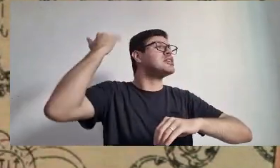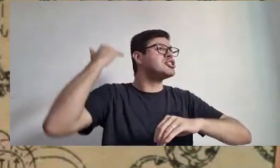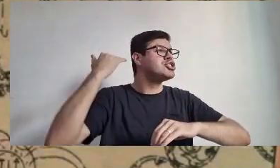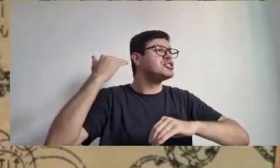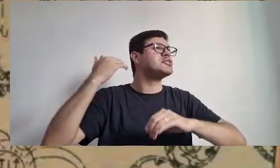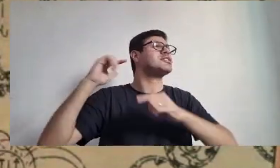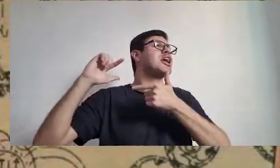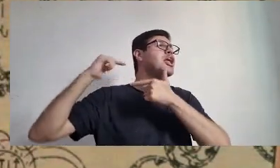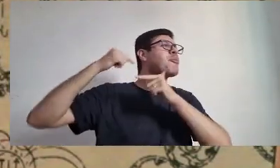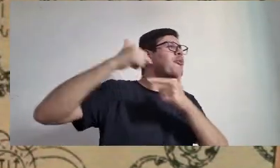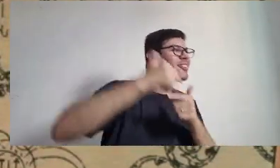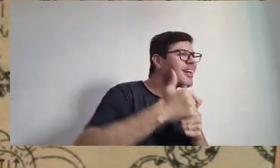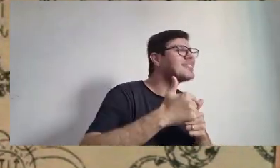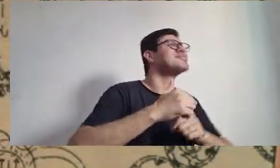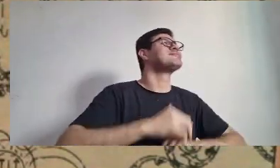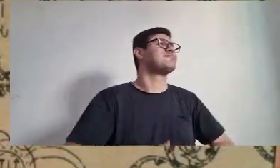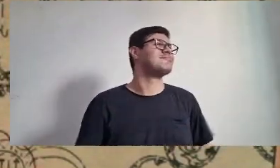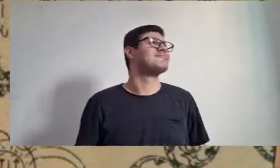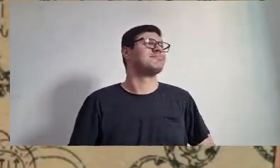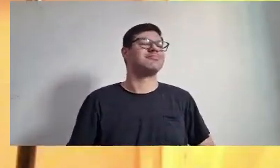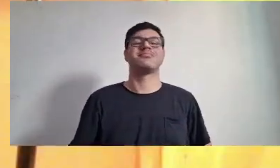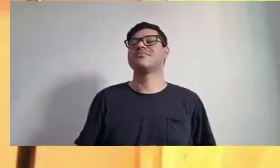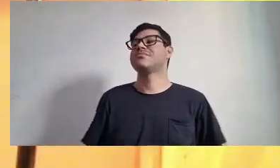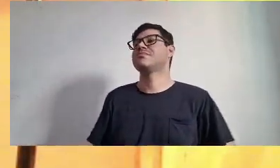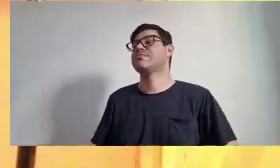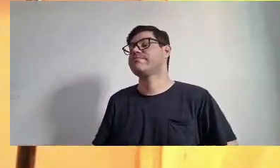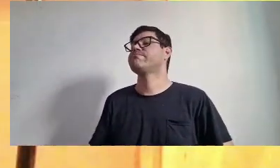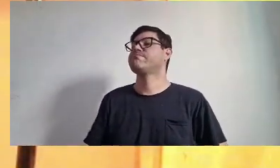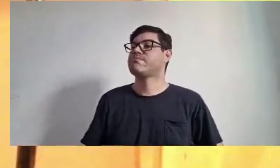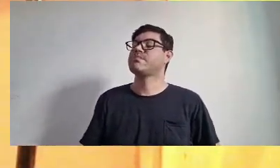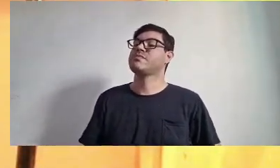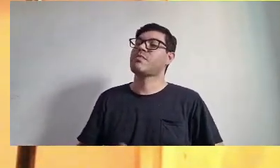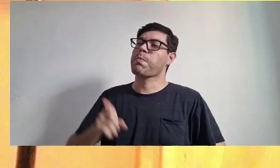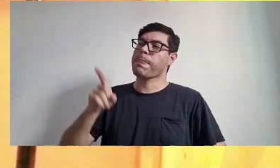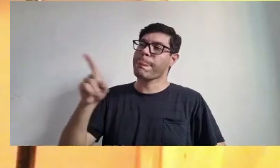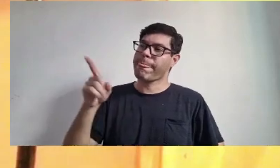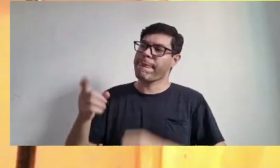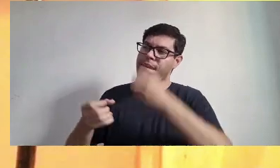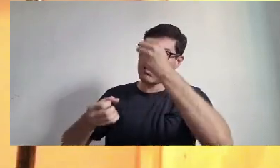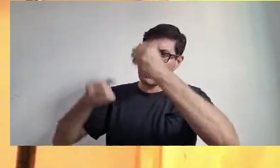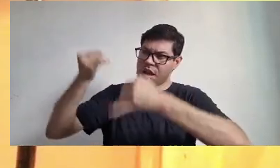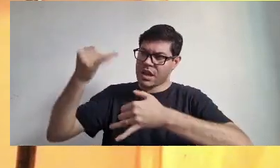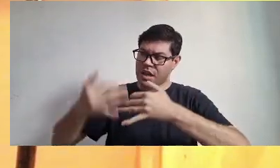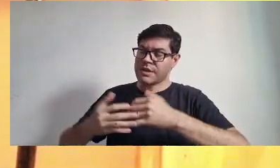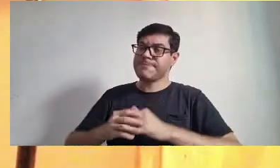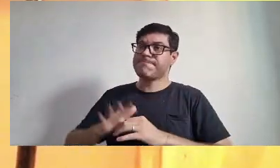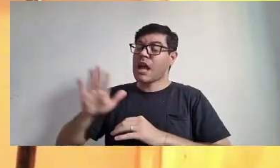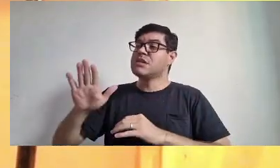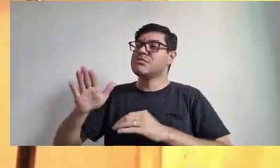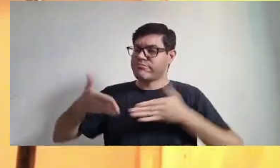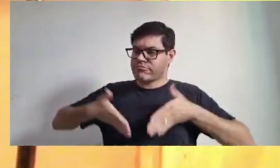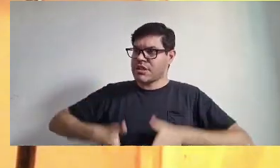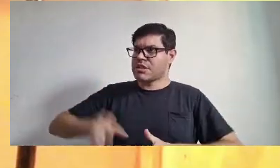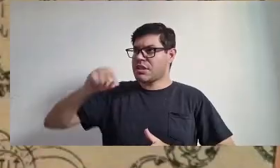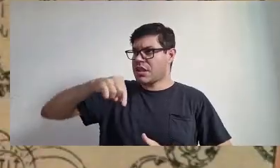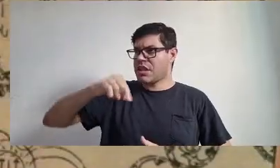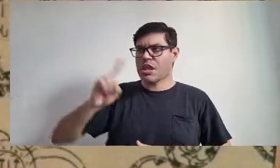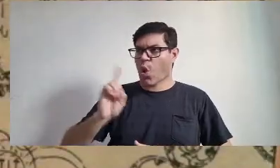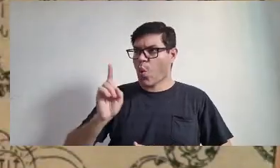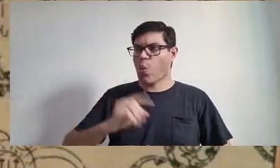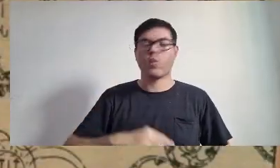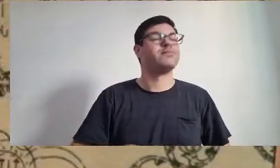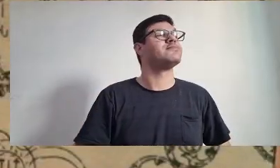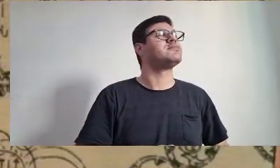Jerusalém moderna. Bom, pastor, o senhor falava... O senhor não é nascido em Araras? Não. Nascido onde? Eu sou nascido